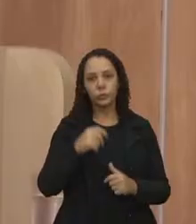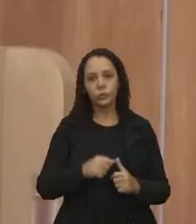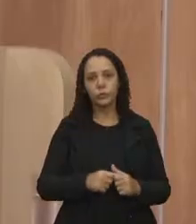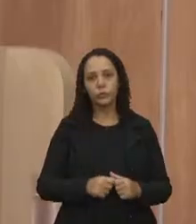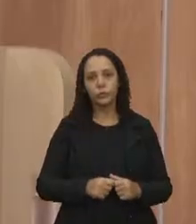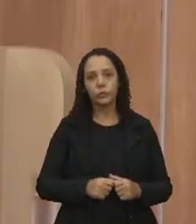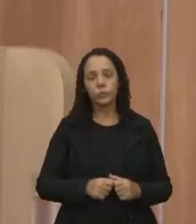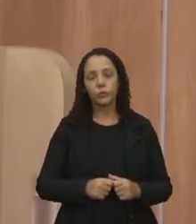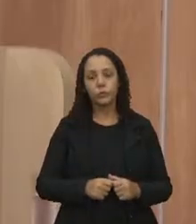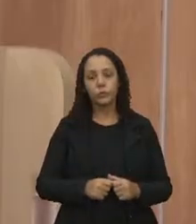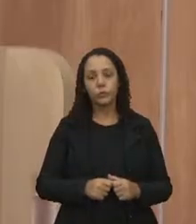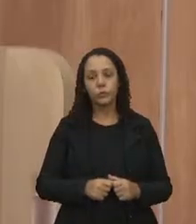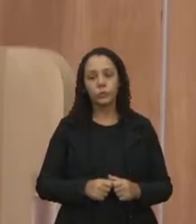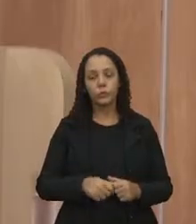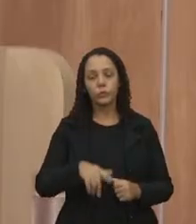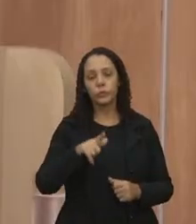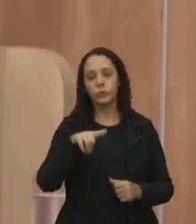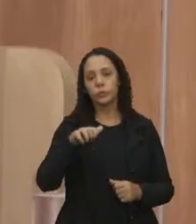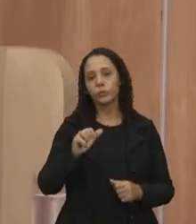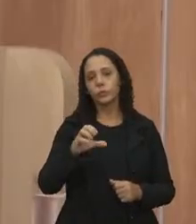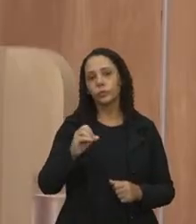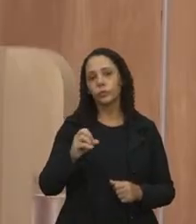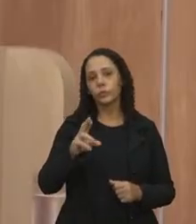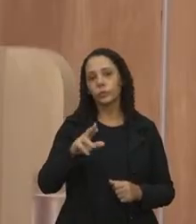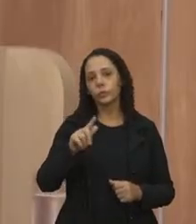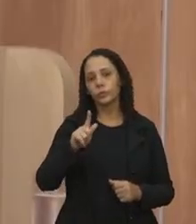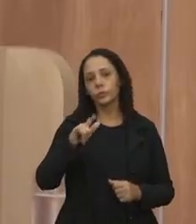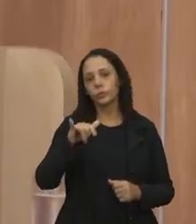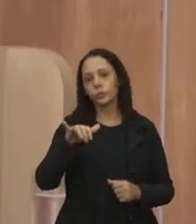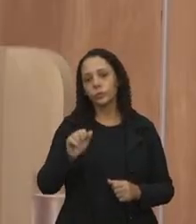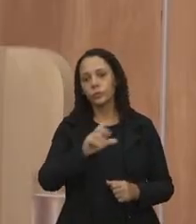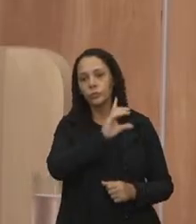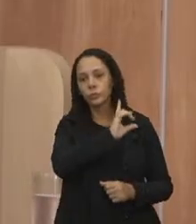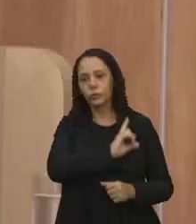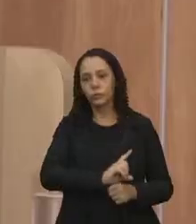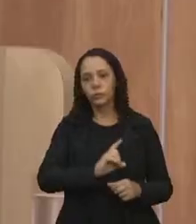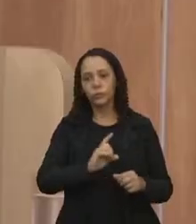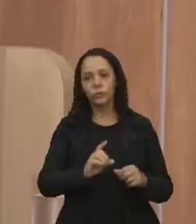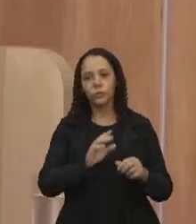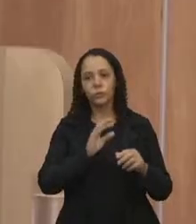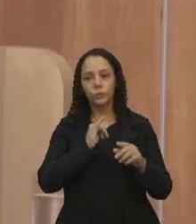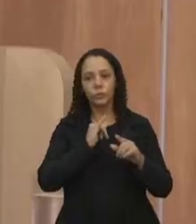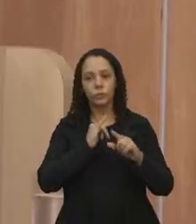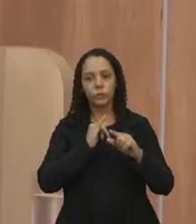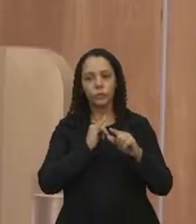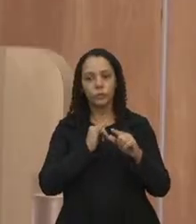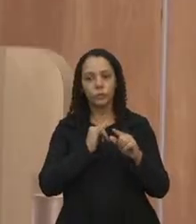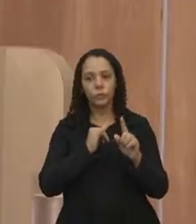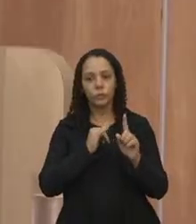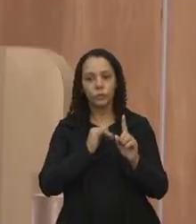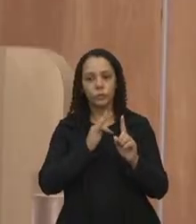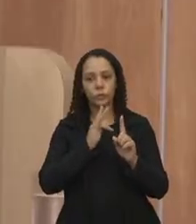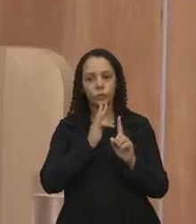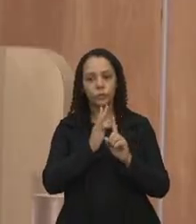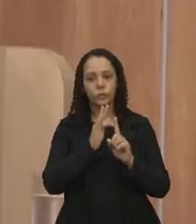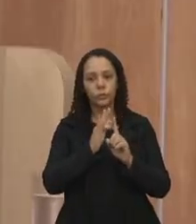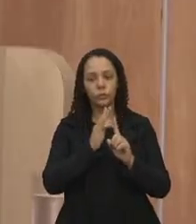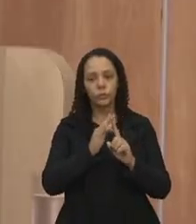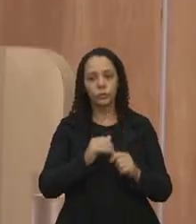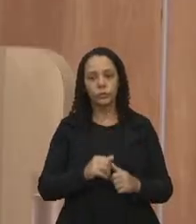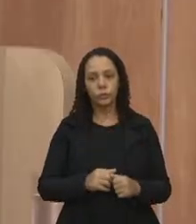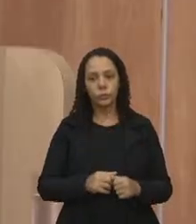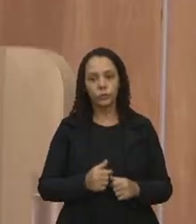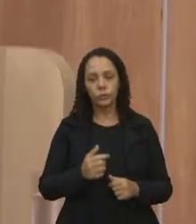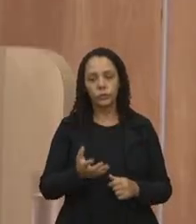Câmara. Geórgia, nossa diretora do campus, você está justificando, o Celso pediu para eu representar aqui, mas eu quero